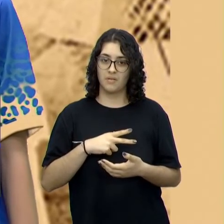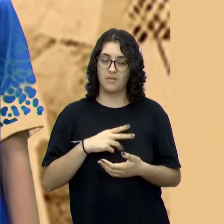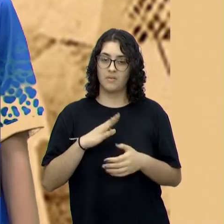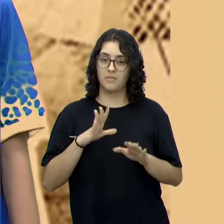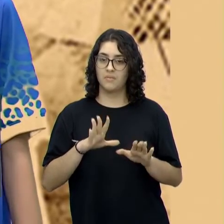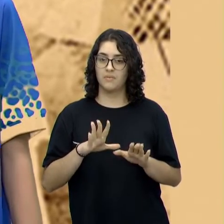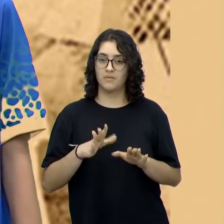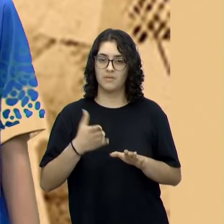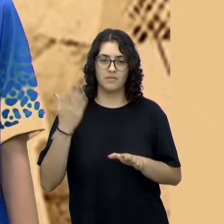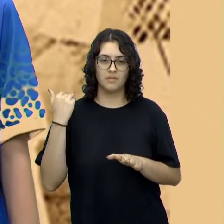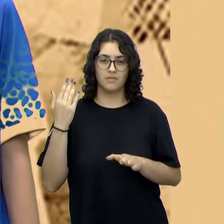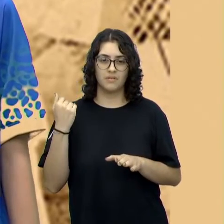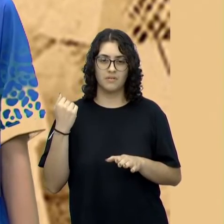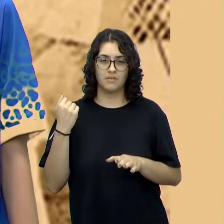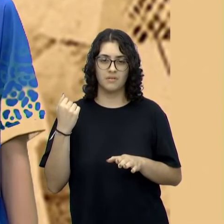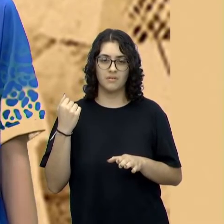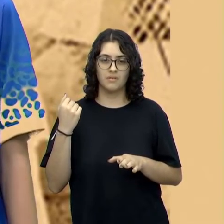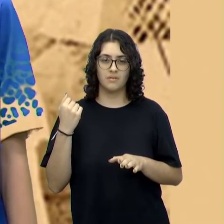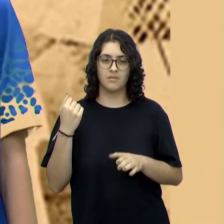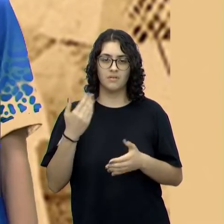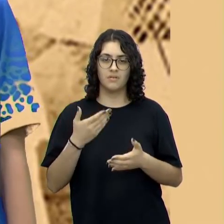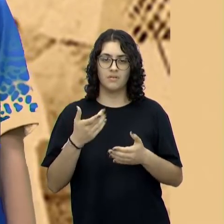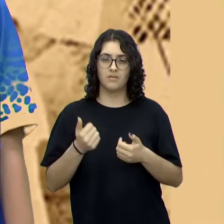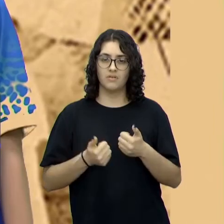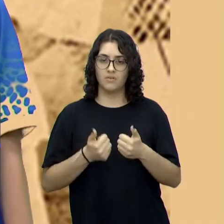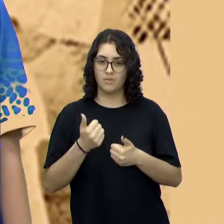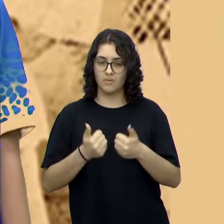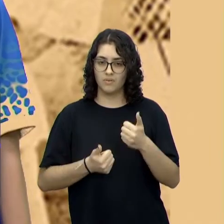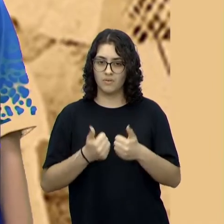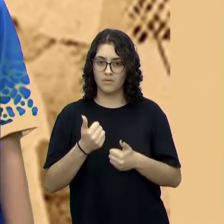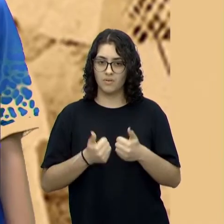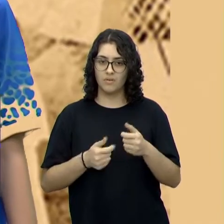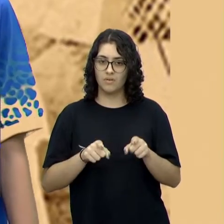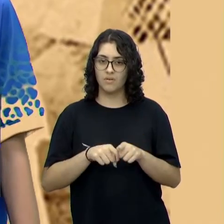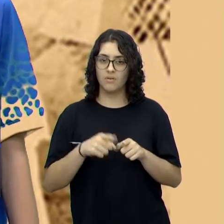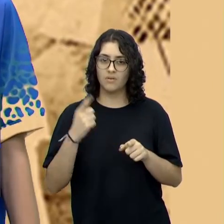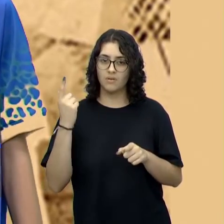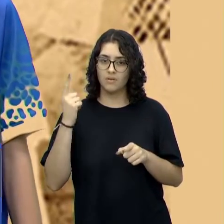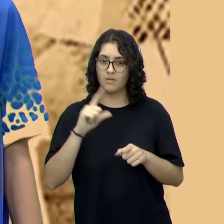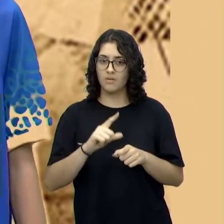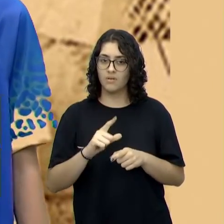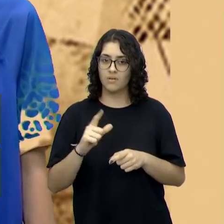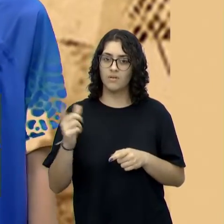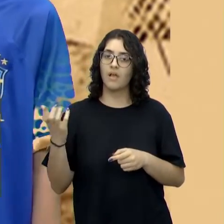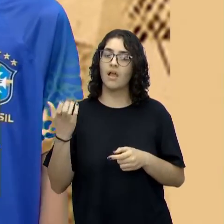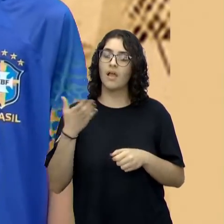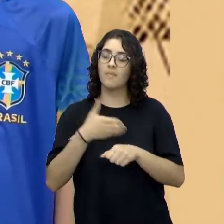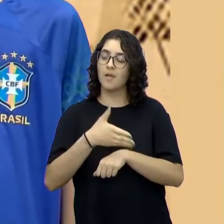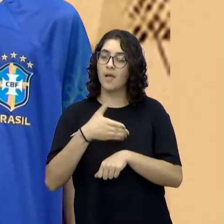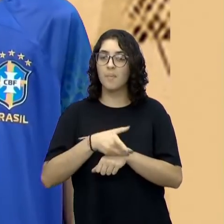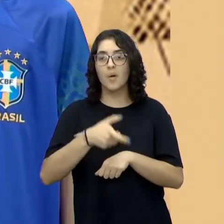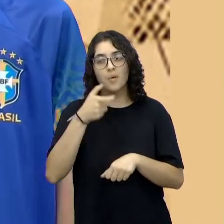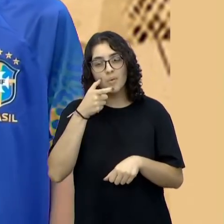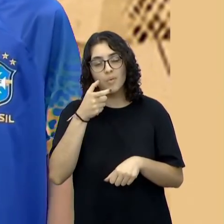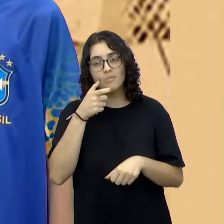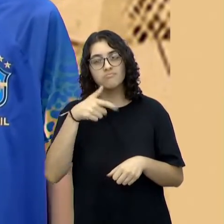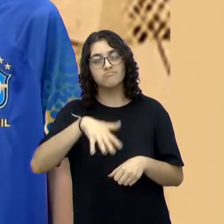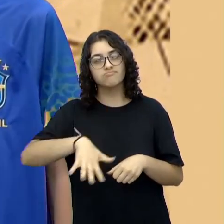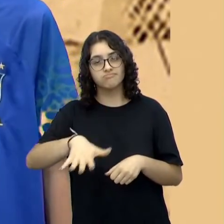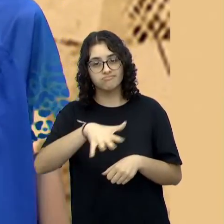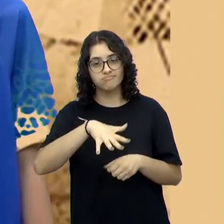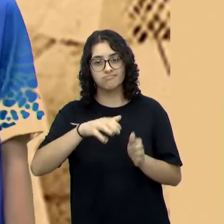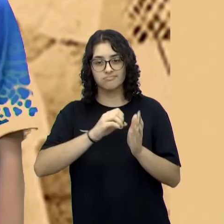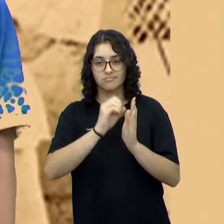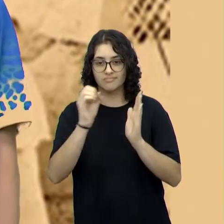até pelo motivo, né, hoje jogo e tal, e foi um dia que a gente acabou conseguindo. Ele queria vir aí para conhecer, né, o Centro de